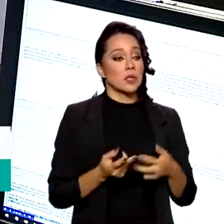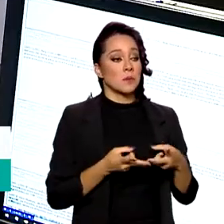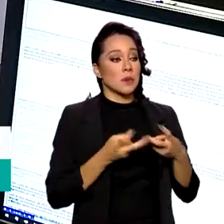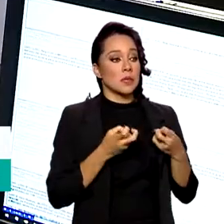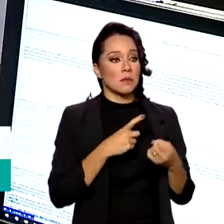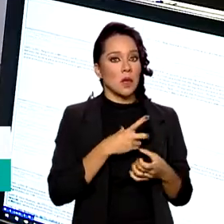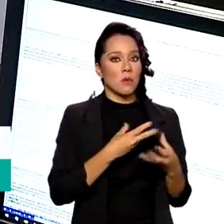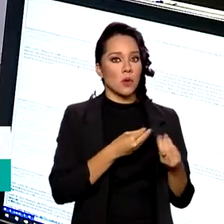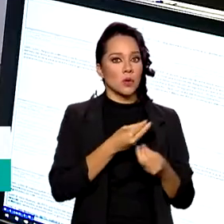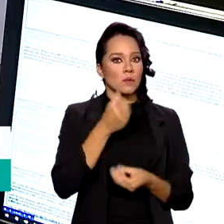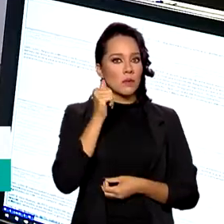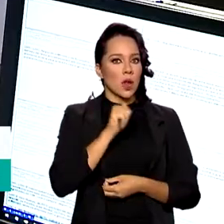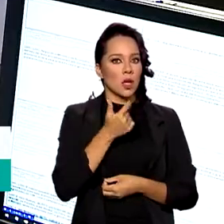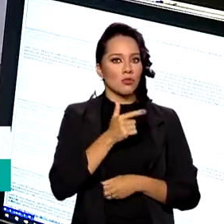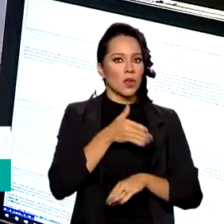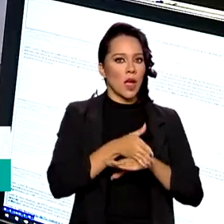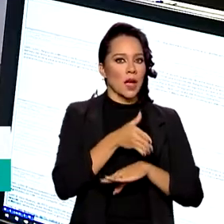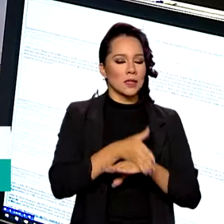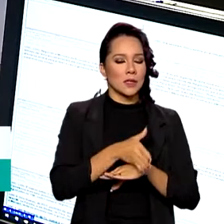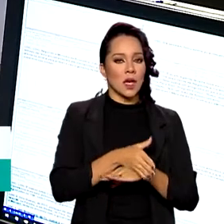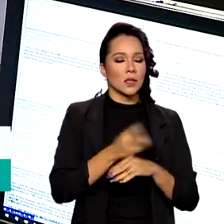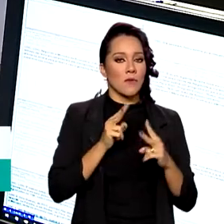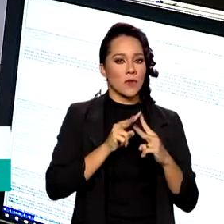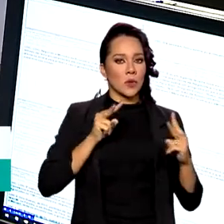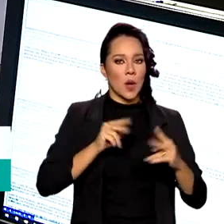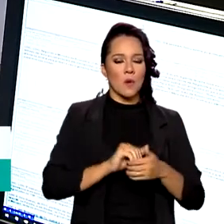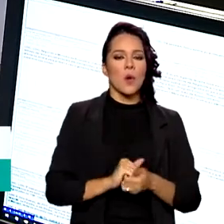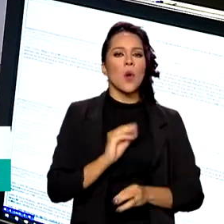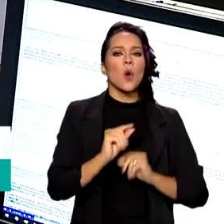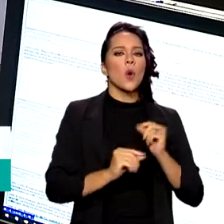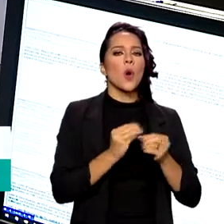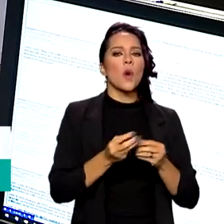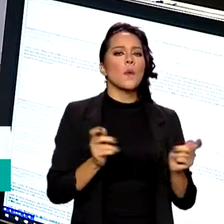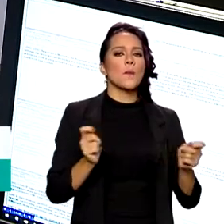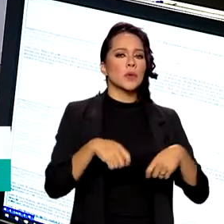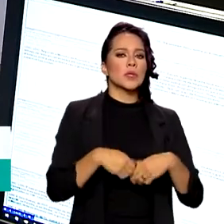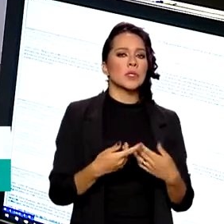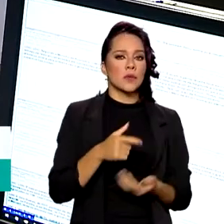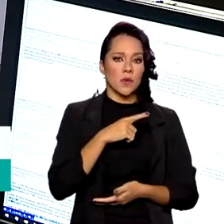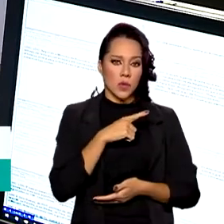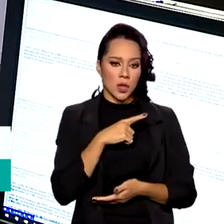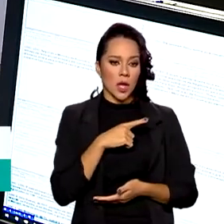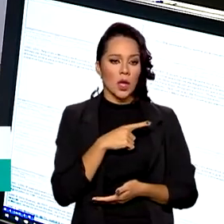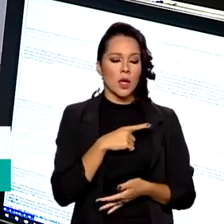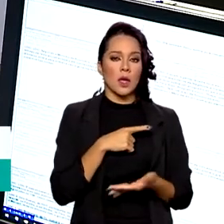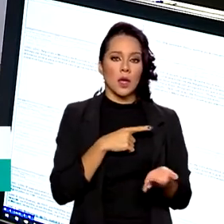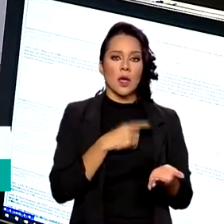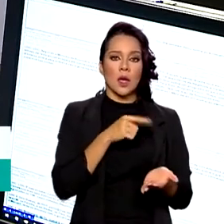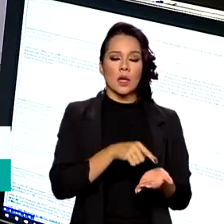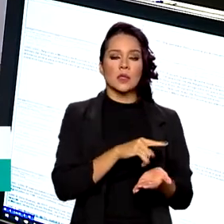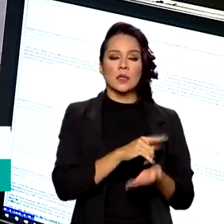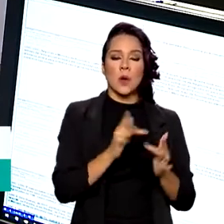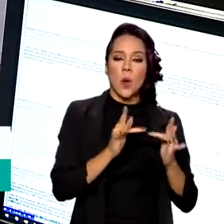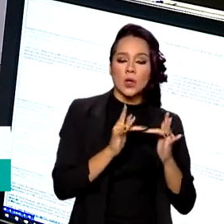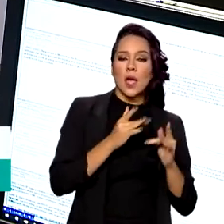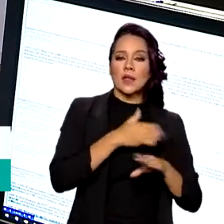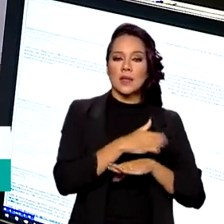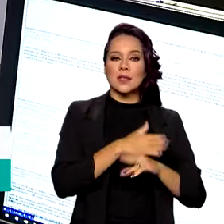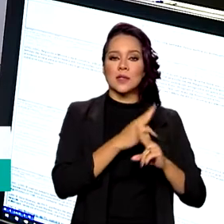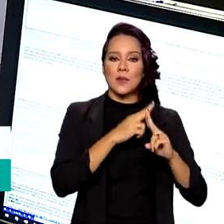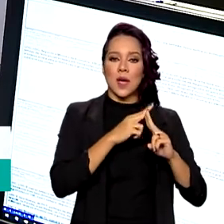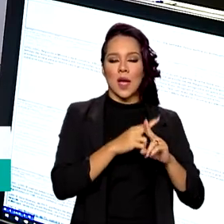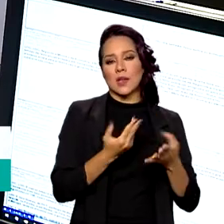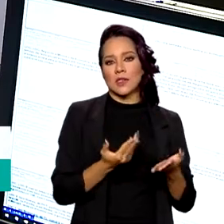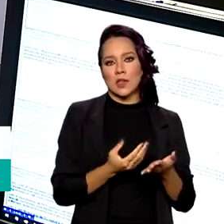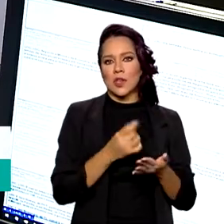que há muitas mulheres que não têm acesso ainda essa questão virtual de que forma é possível ter Justamente esse contato esse acesso com a Caixa